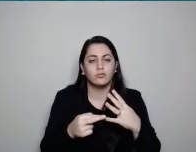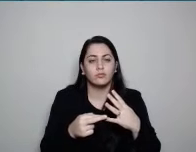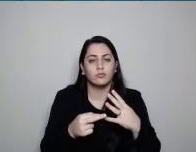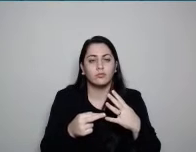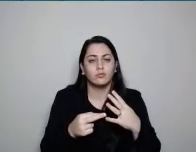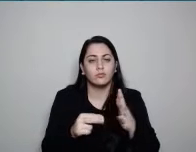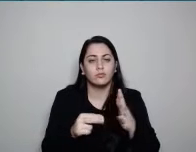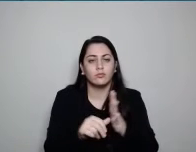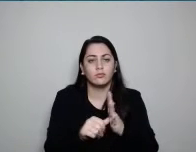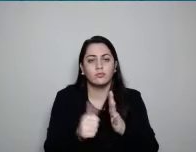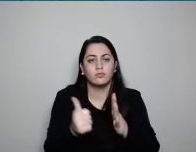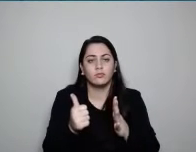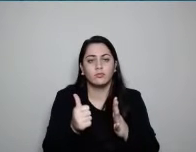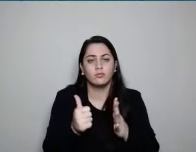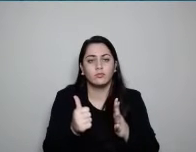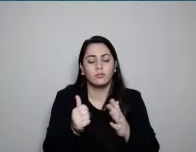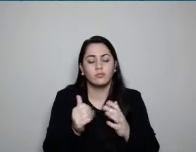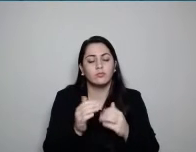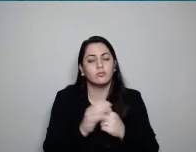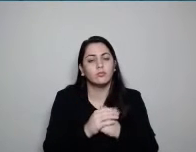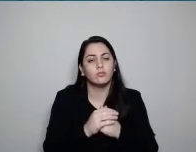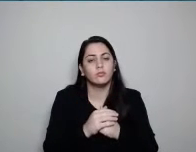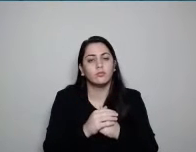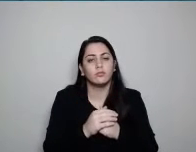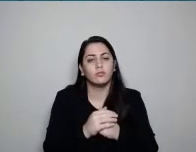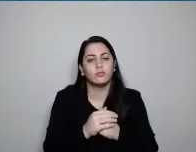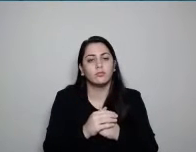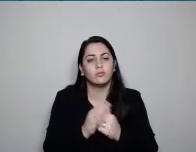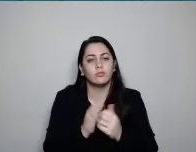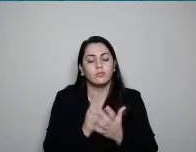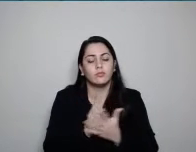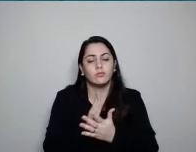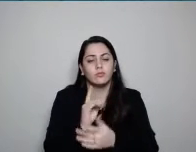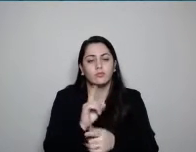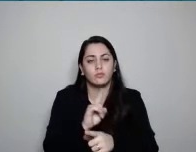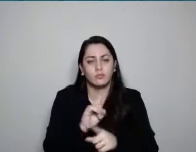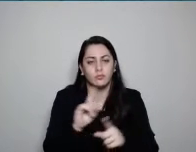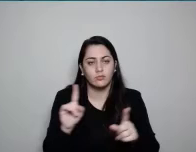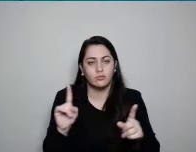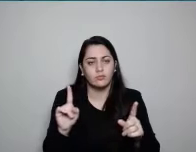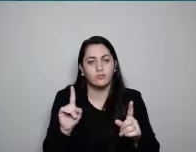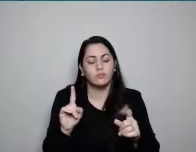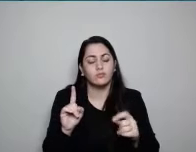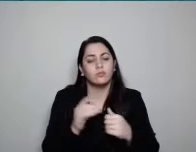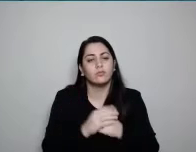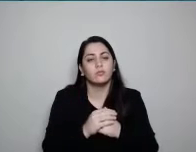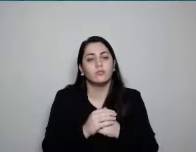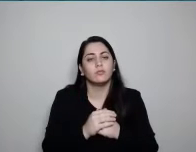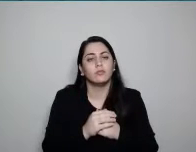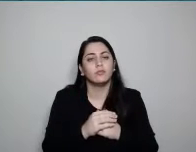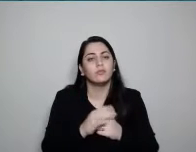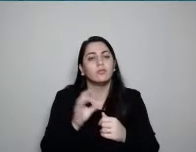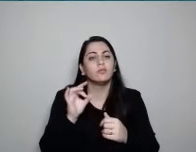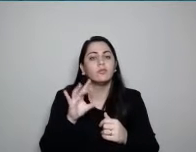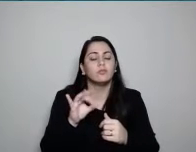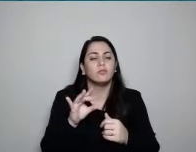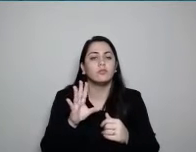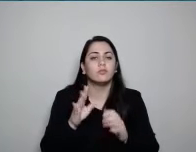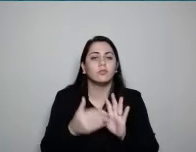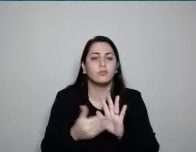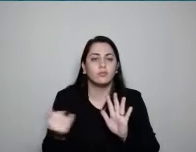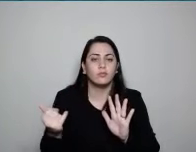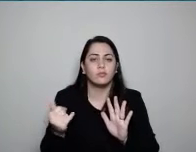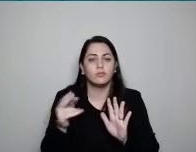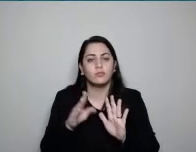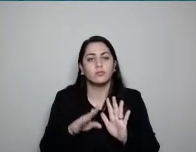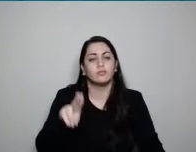pela parte demandada, unicamente para afastar a aplicação do método Gauss para fim de revisão dos contratos referidos, mantendo a